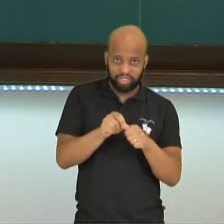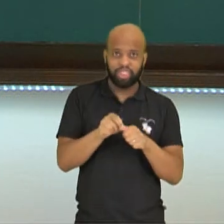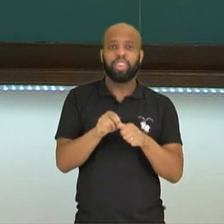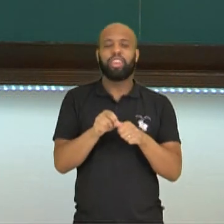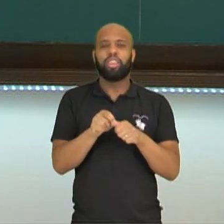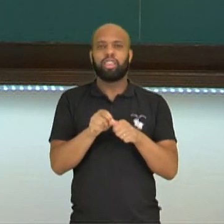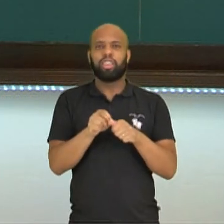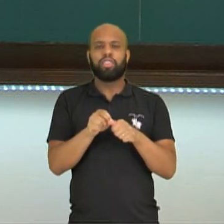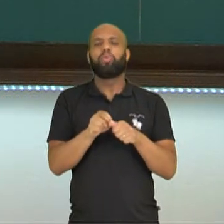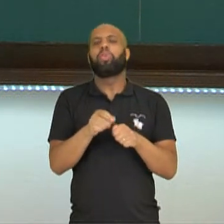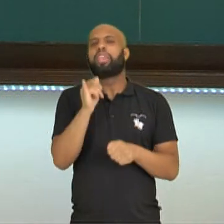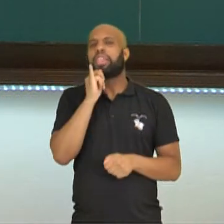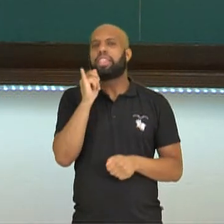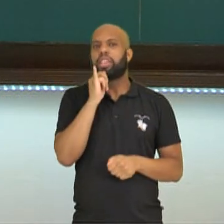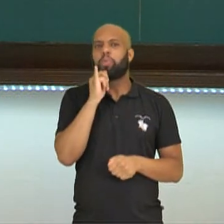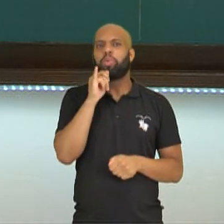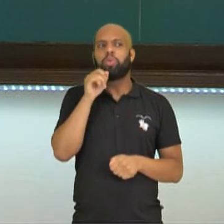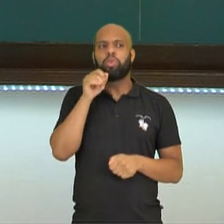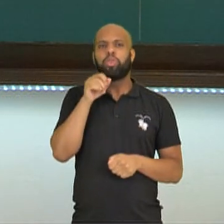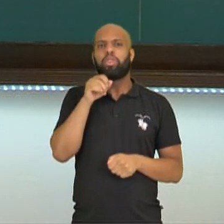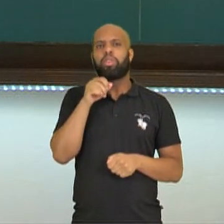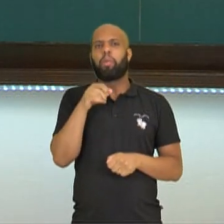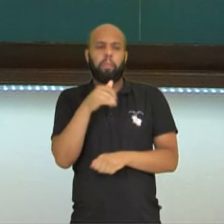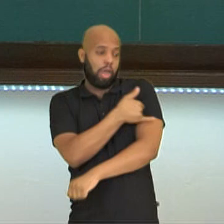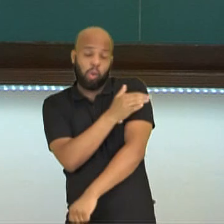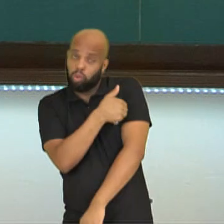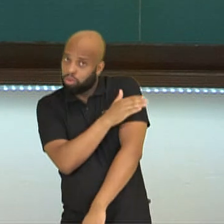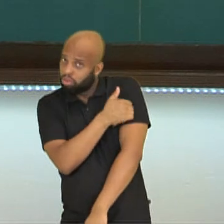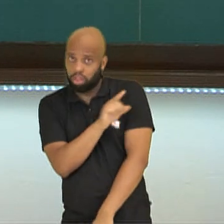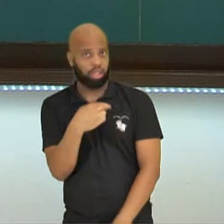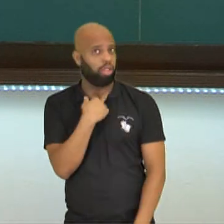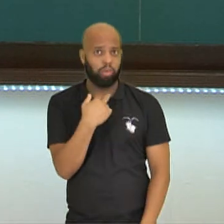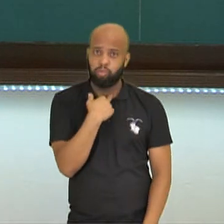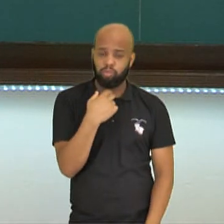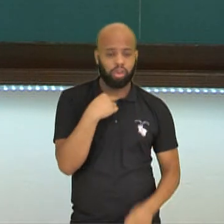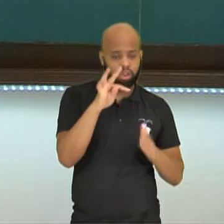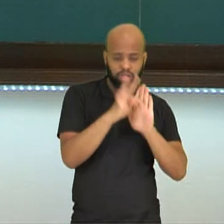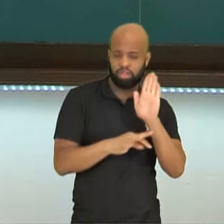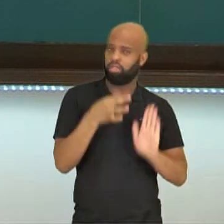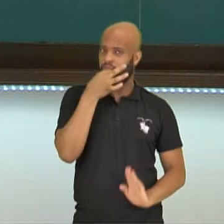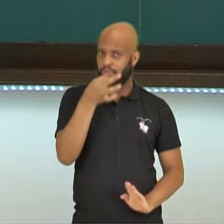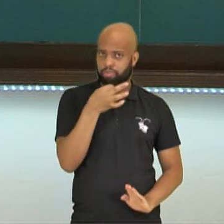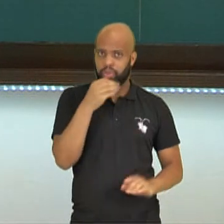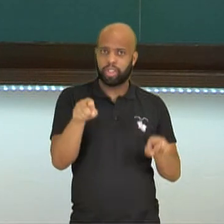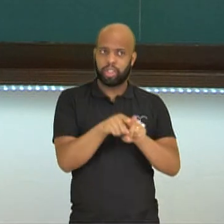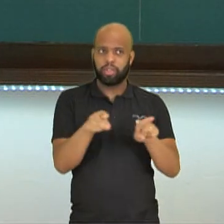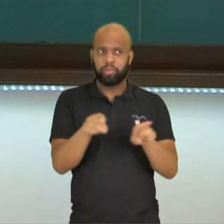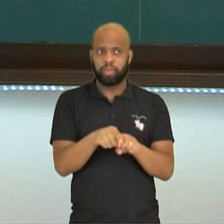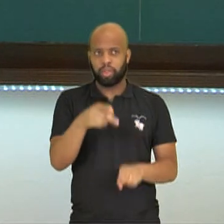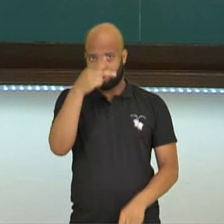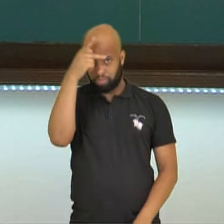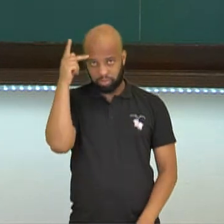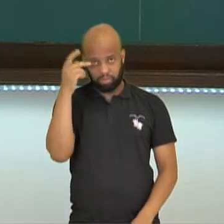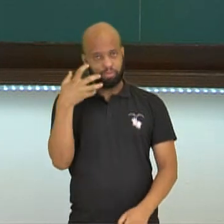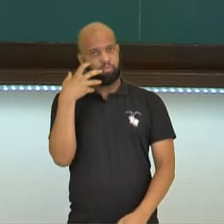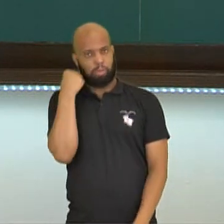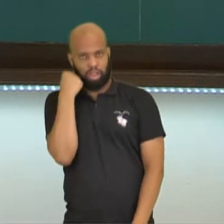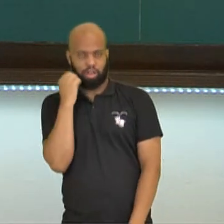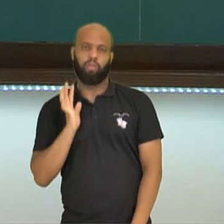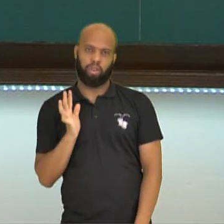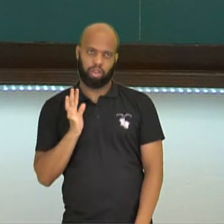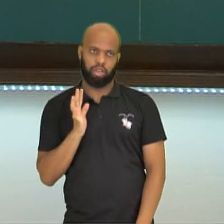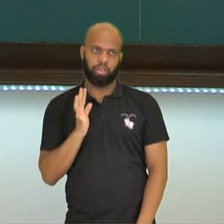está fazendo com que você seja preconceituoso, com que você machuque alguma pessoa,